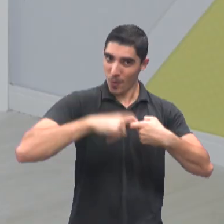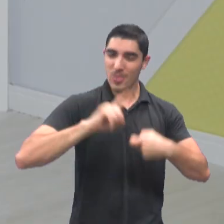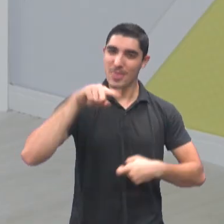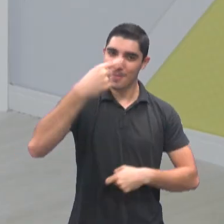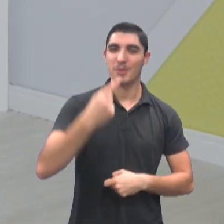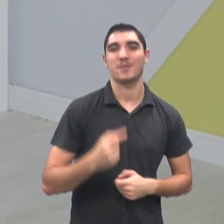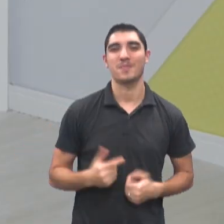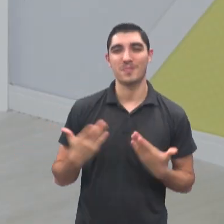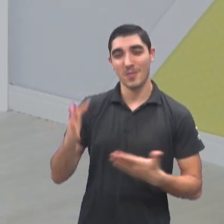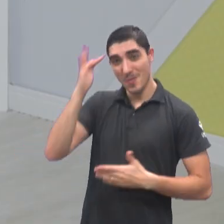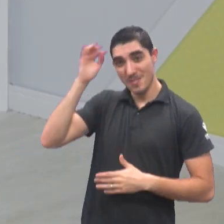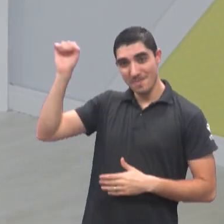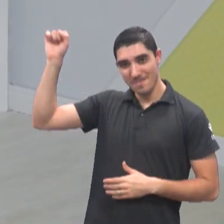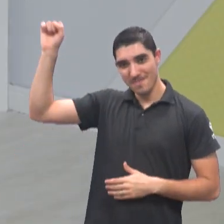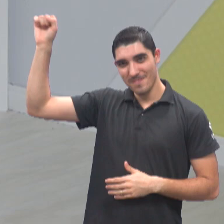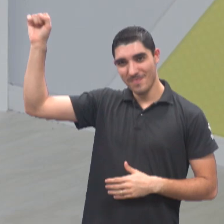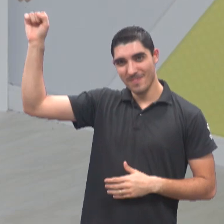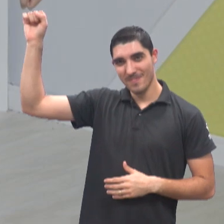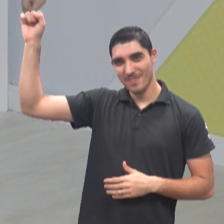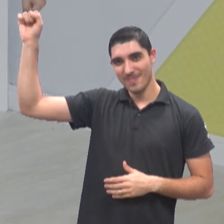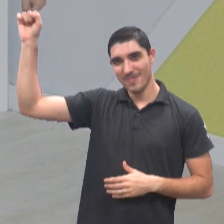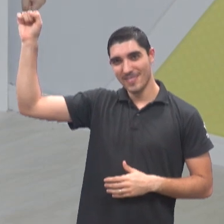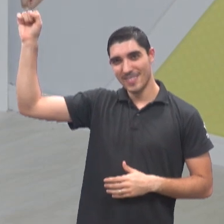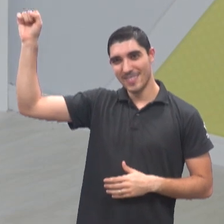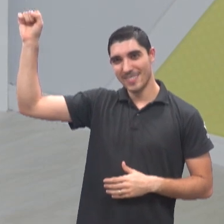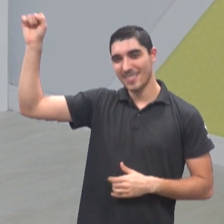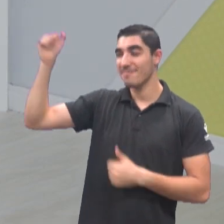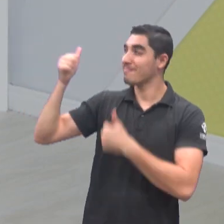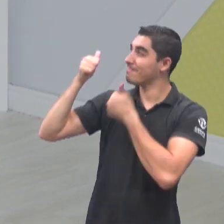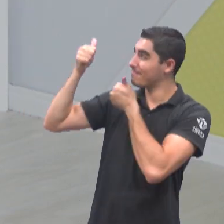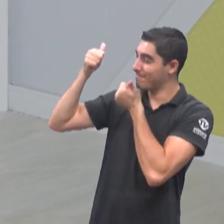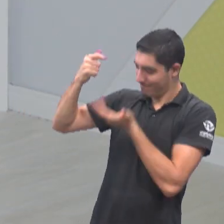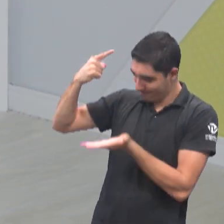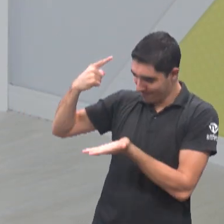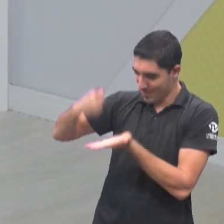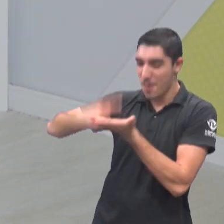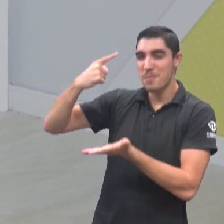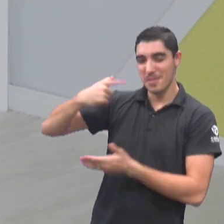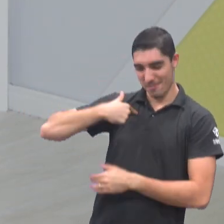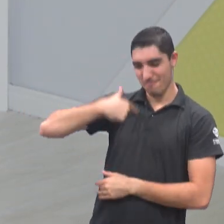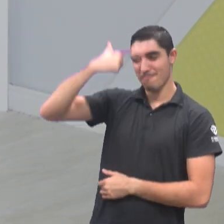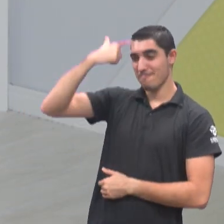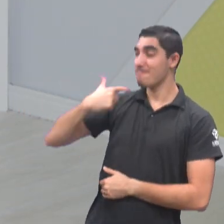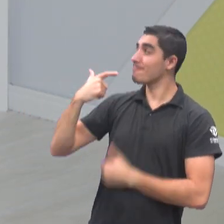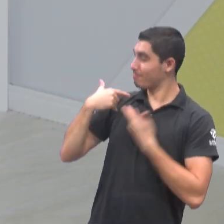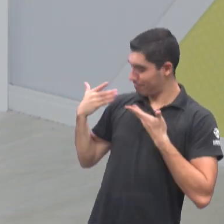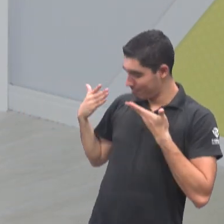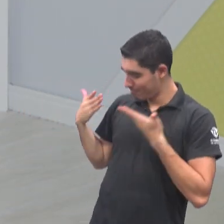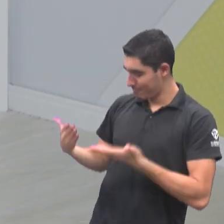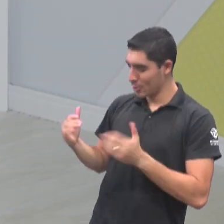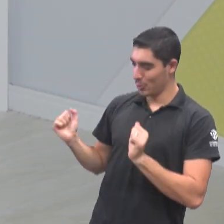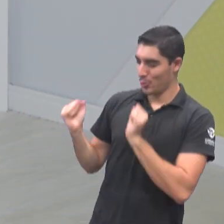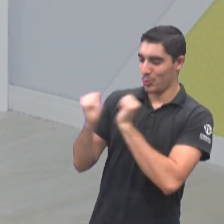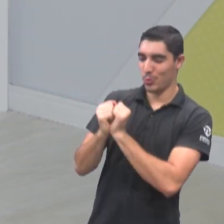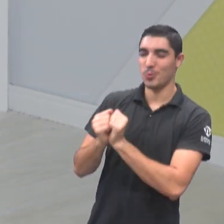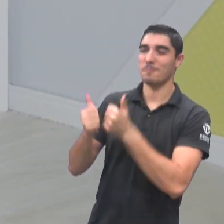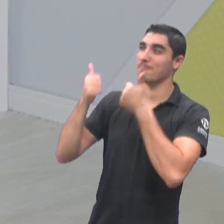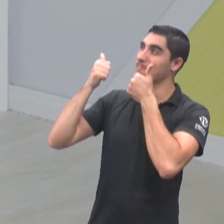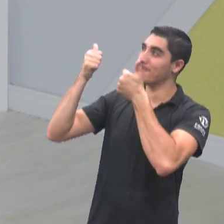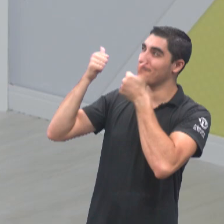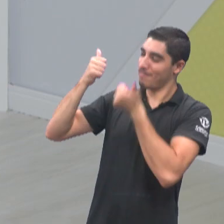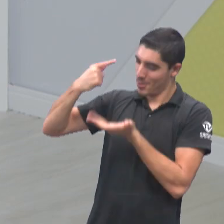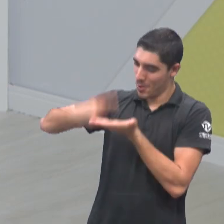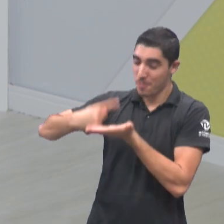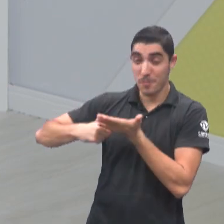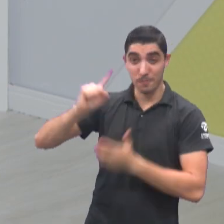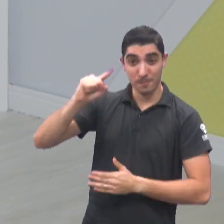Que beleza. Luizão, você também, hein? Aqui o nosso soquinho maroto. Aê, você está convocado a vir conosco no Hora do Esporte, porque na